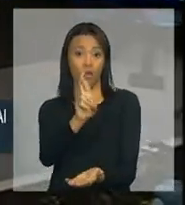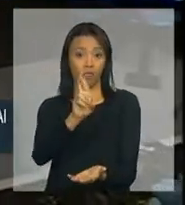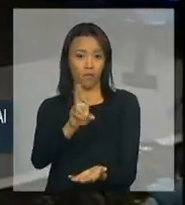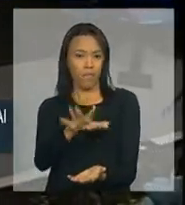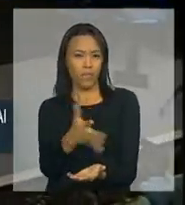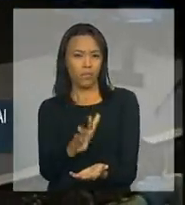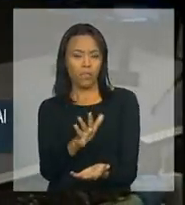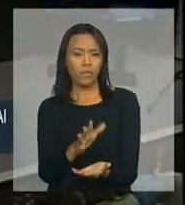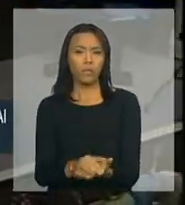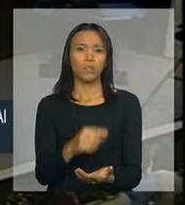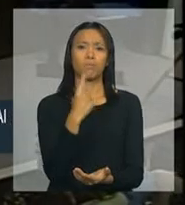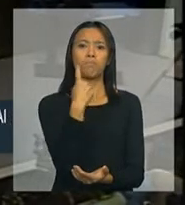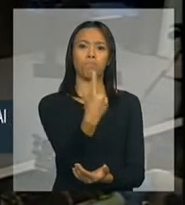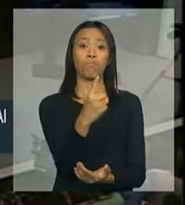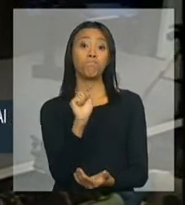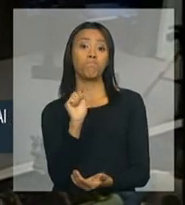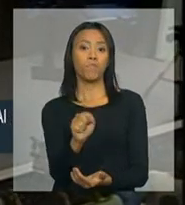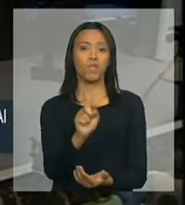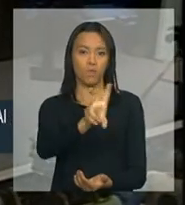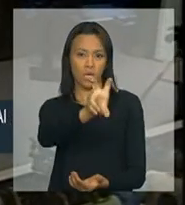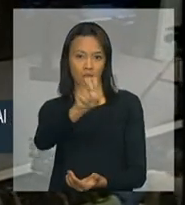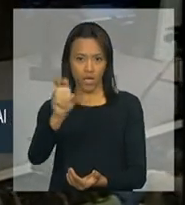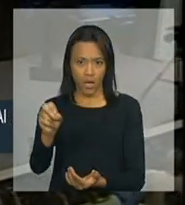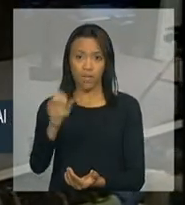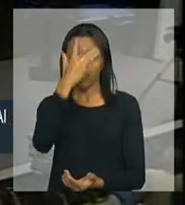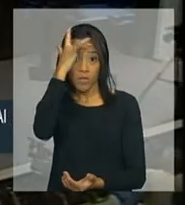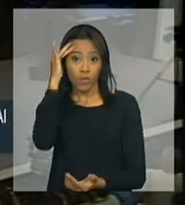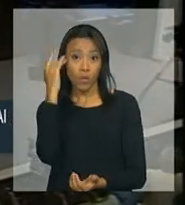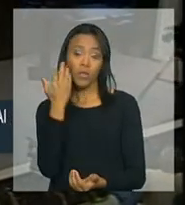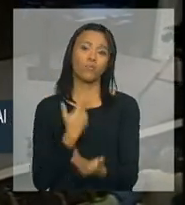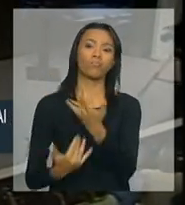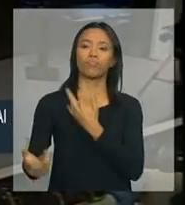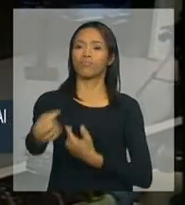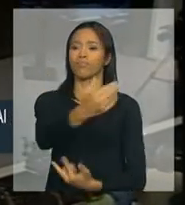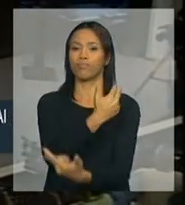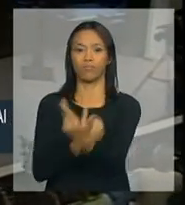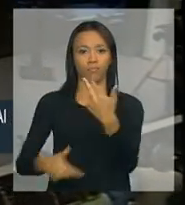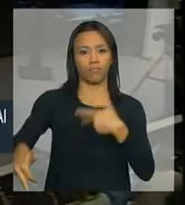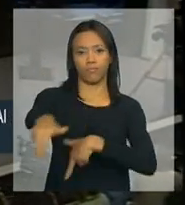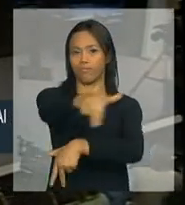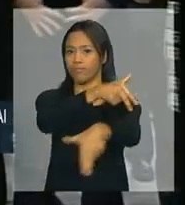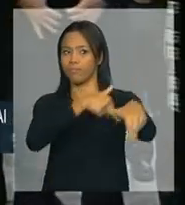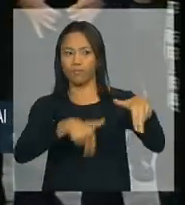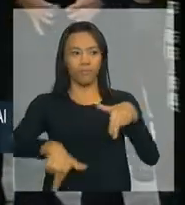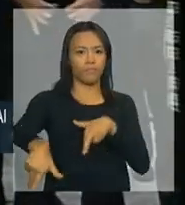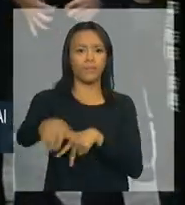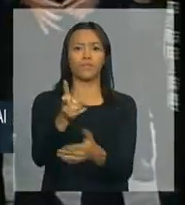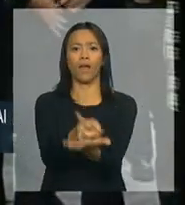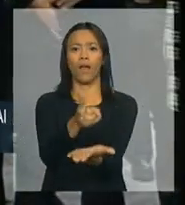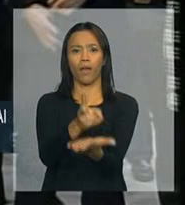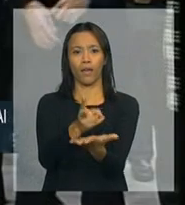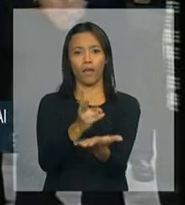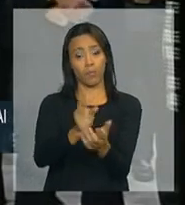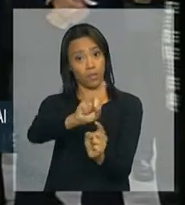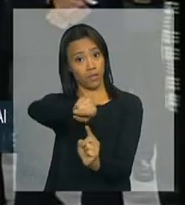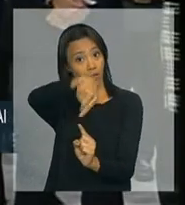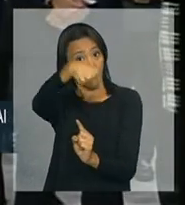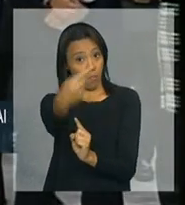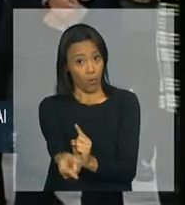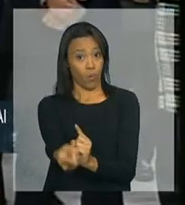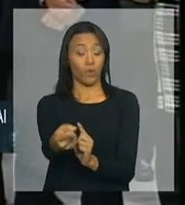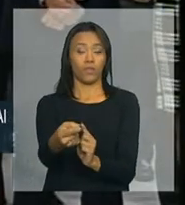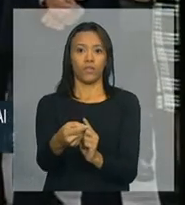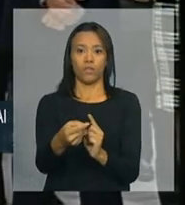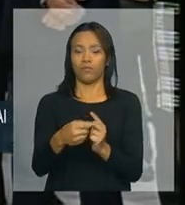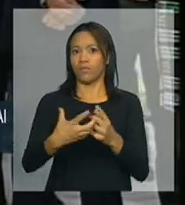de 1.500 pessoas circulando diariamente após os grandes eventos,